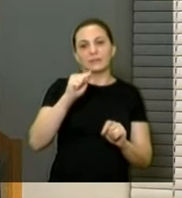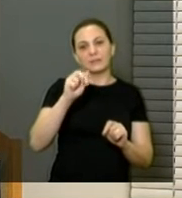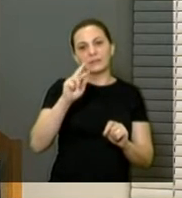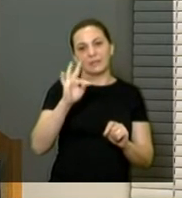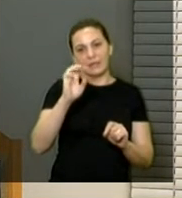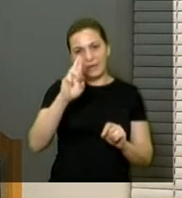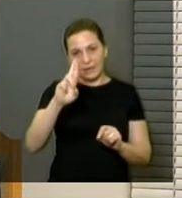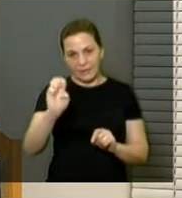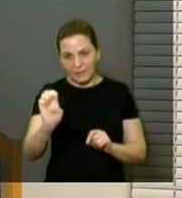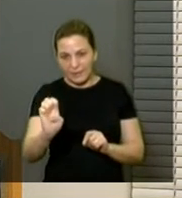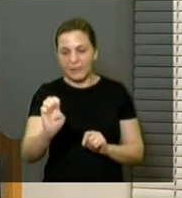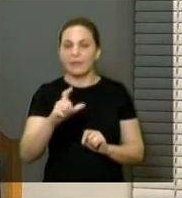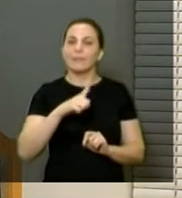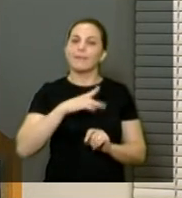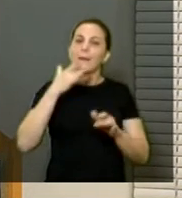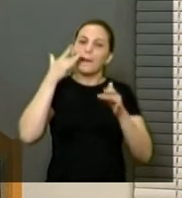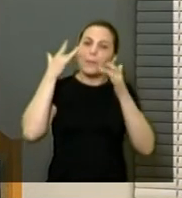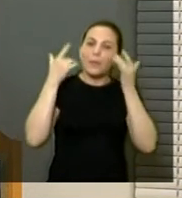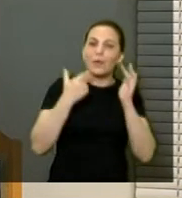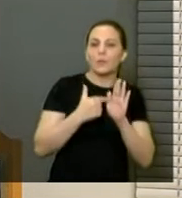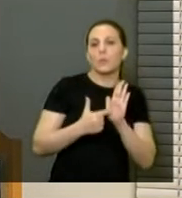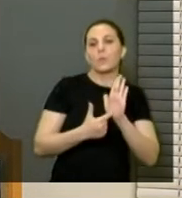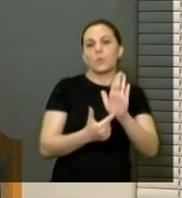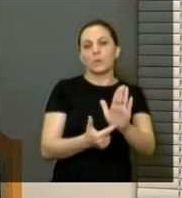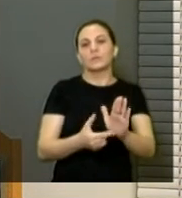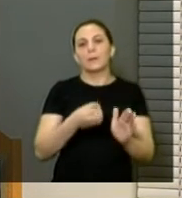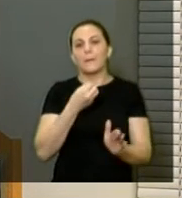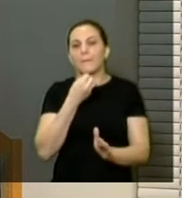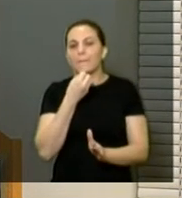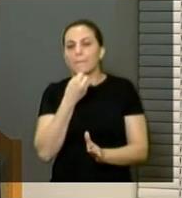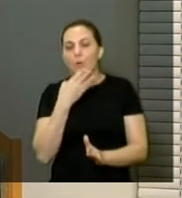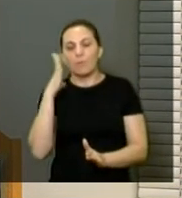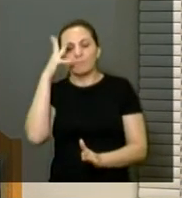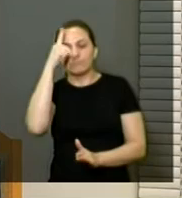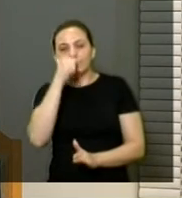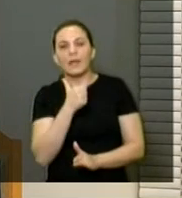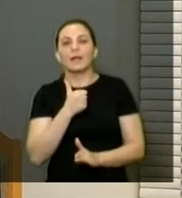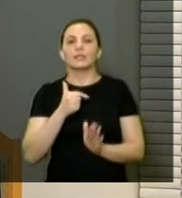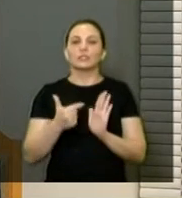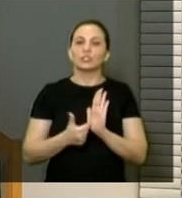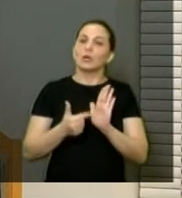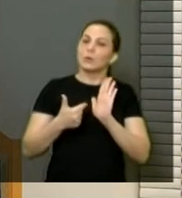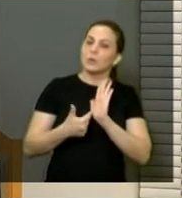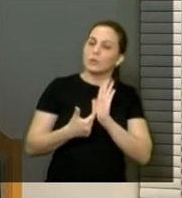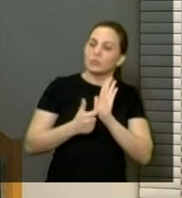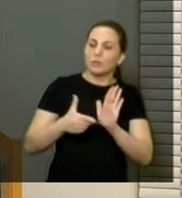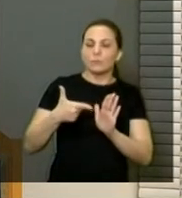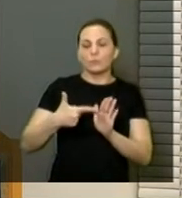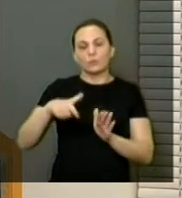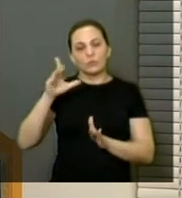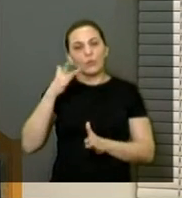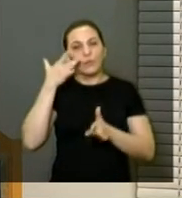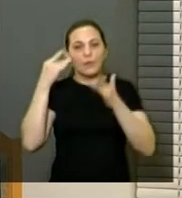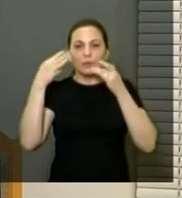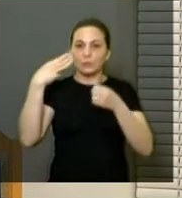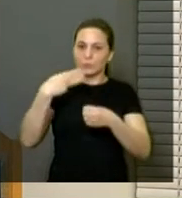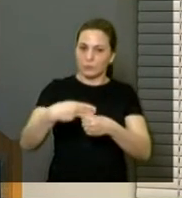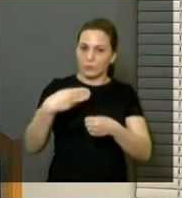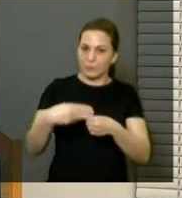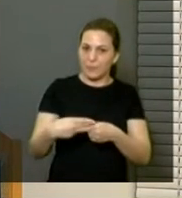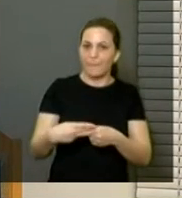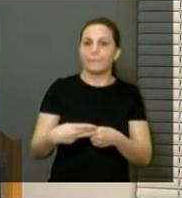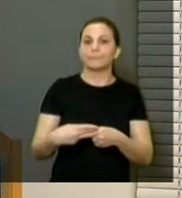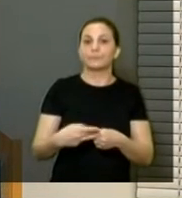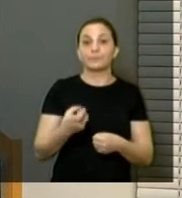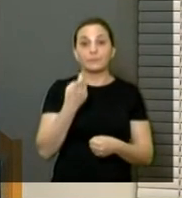paul sartre e vai ser realmente mais uma bela apresentação como a que eles fizeram no teatro municipal sexta feira convite a todos